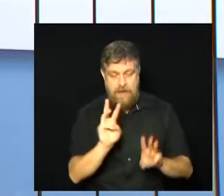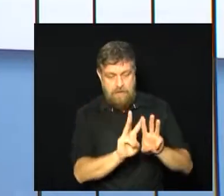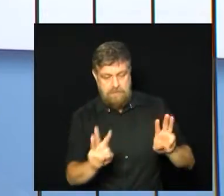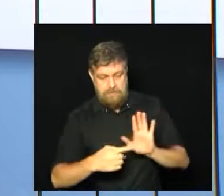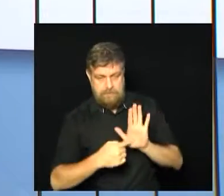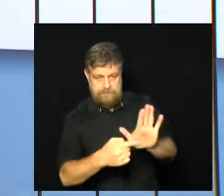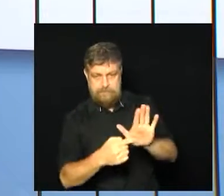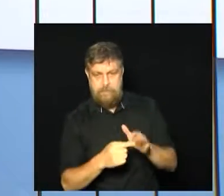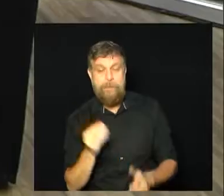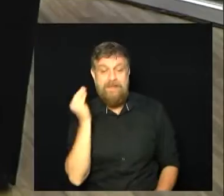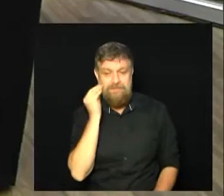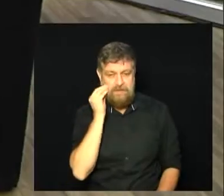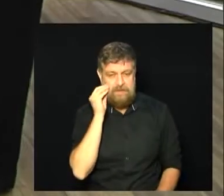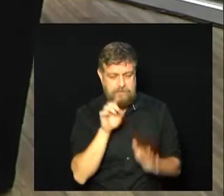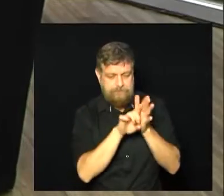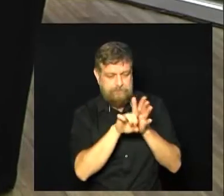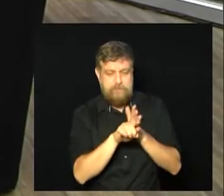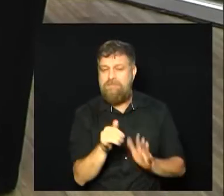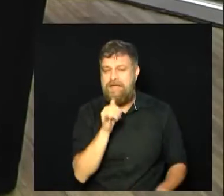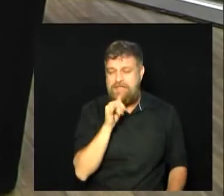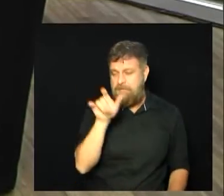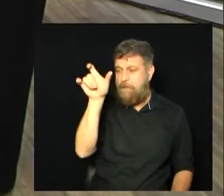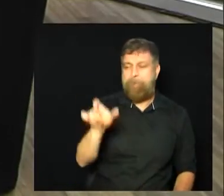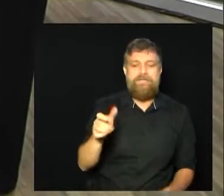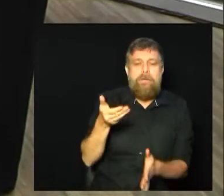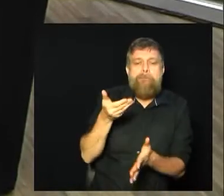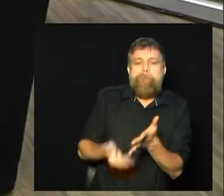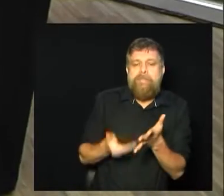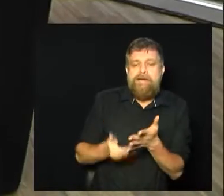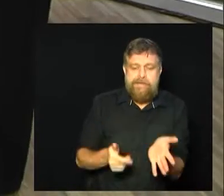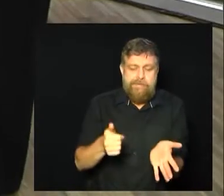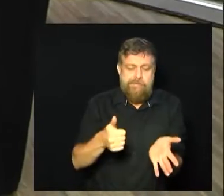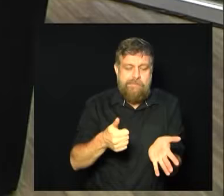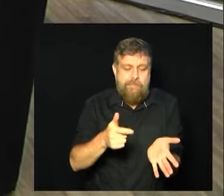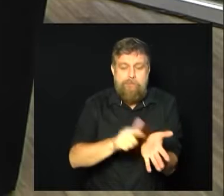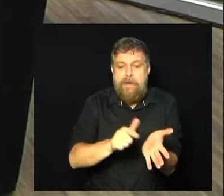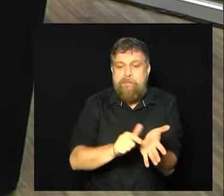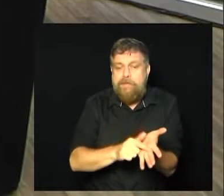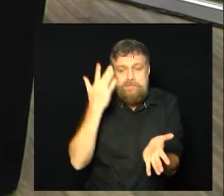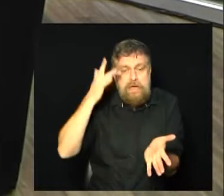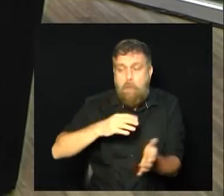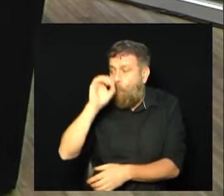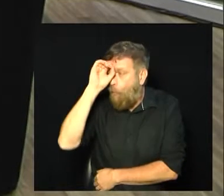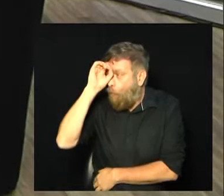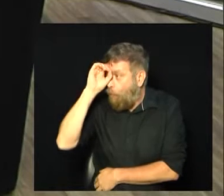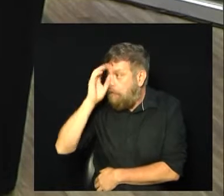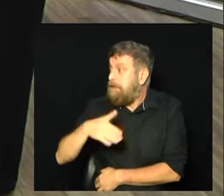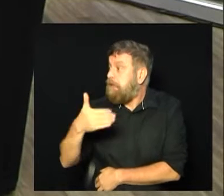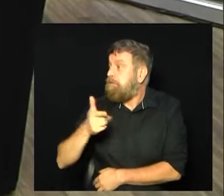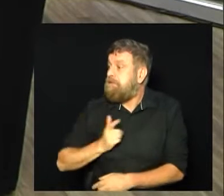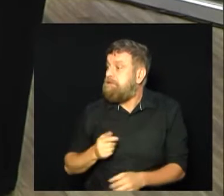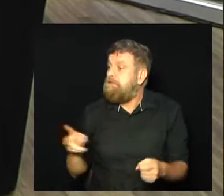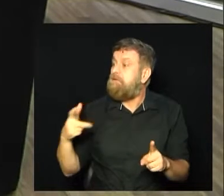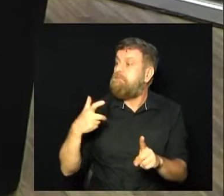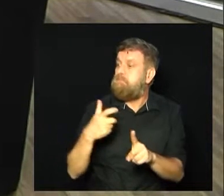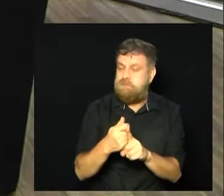até fiz alguns testes. Vamos supor que você perdeu aí o seu comprovante e não sabe exatamente quando você tem que